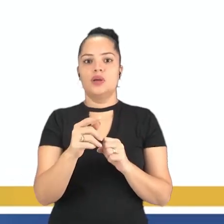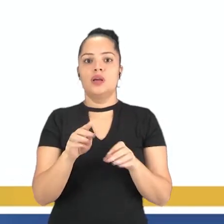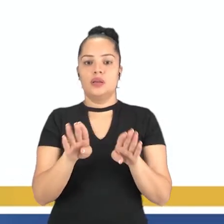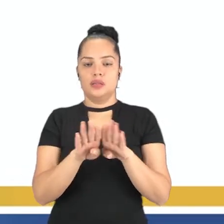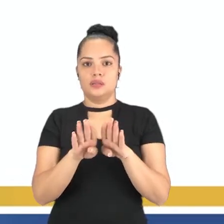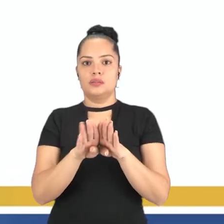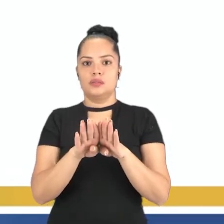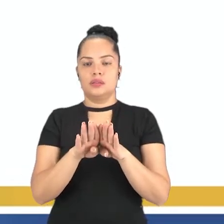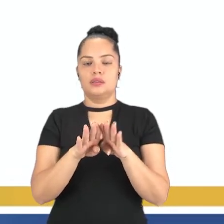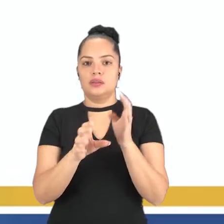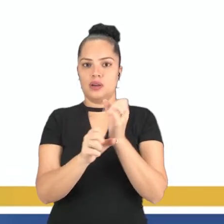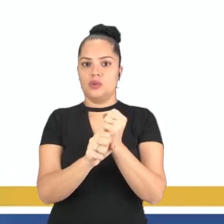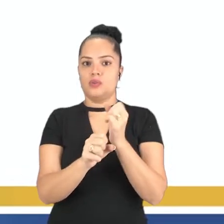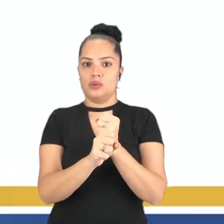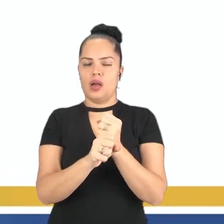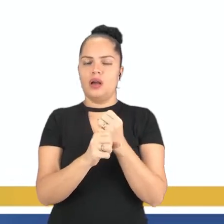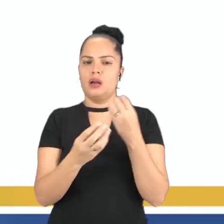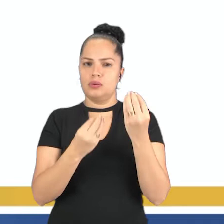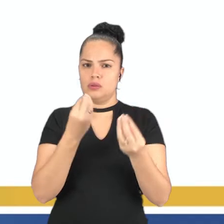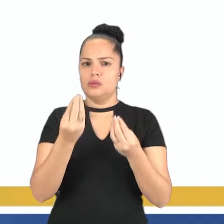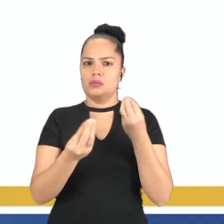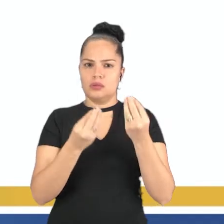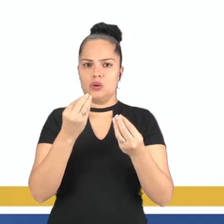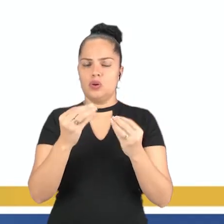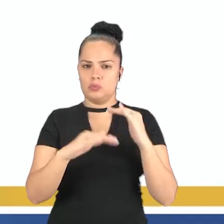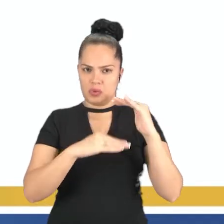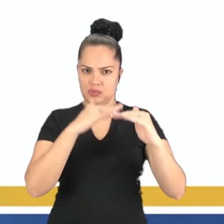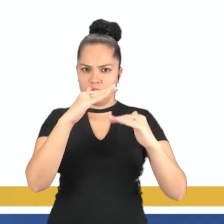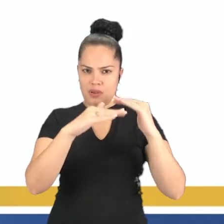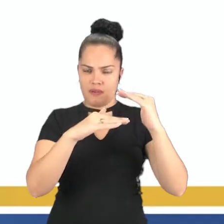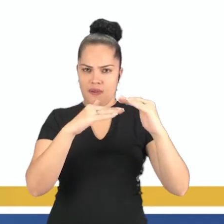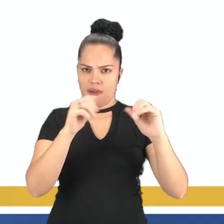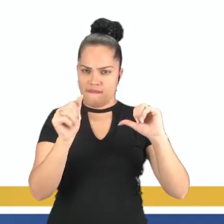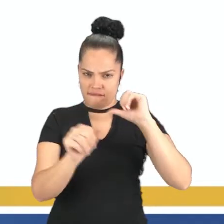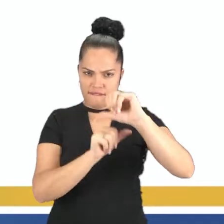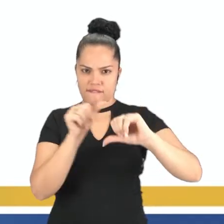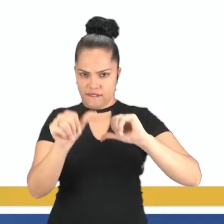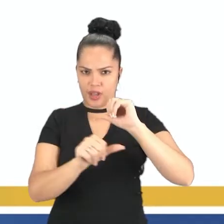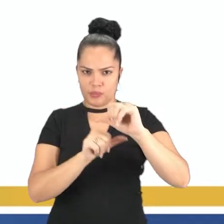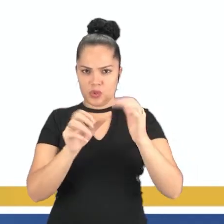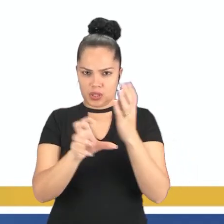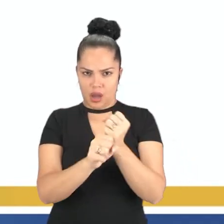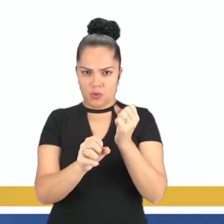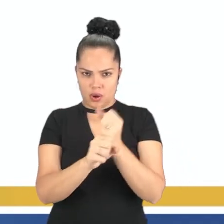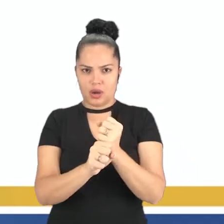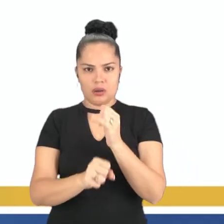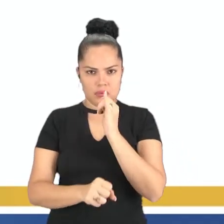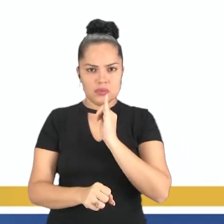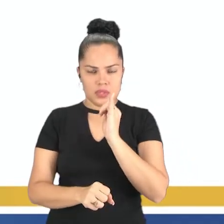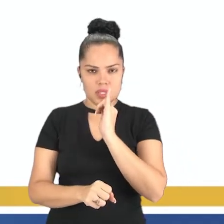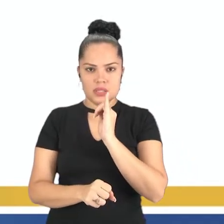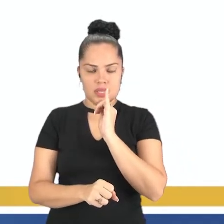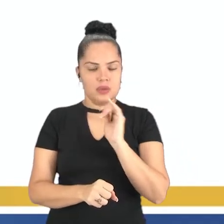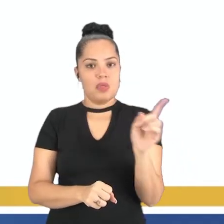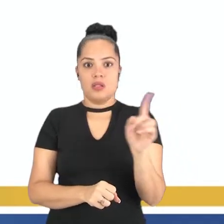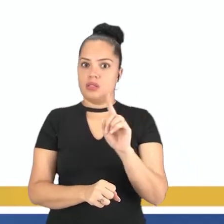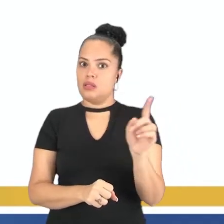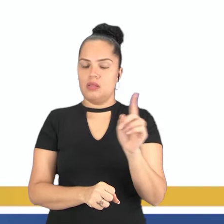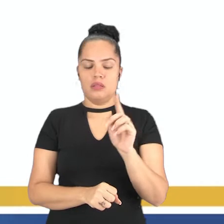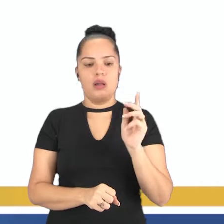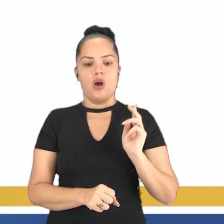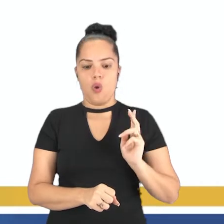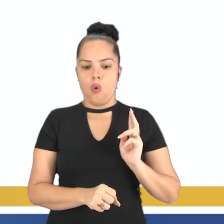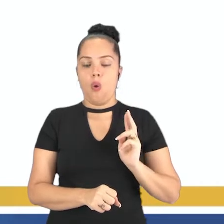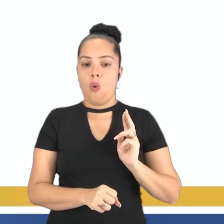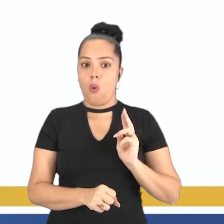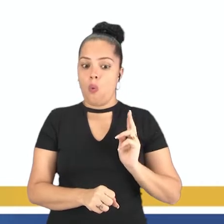inteiro. Professor, o processo vai mudar? Não vai mudar. É a mesma coisa. Nós vamos igualar